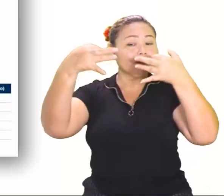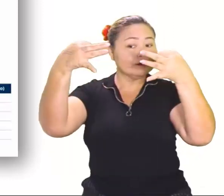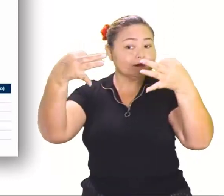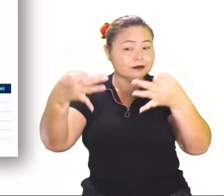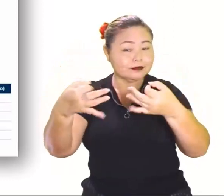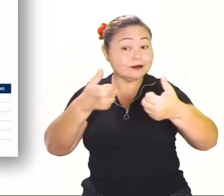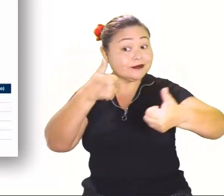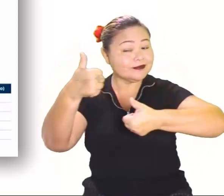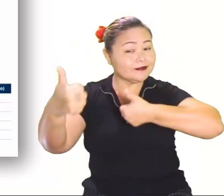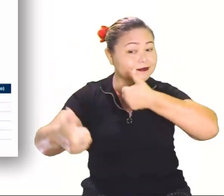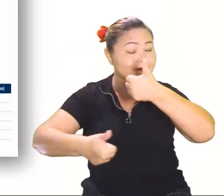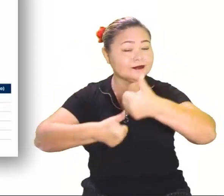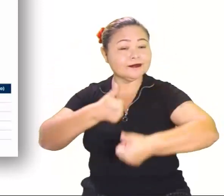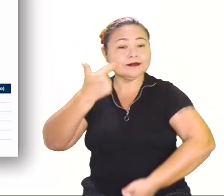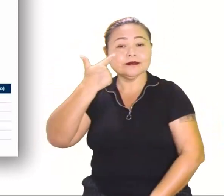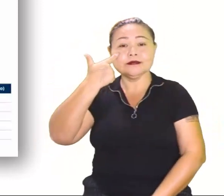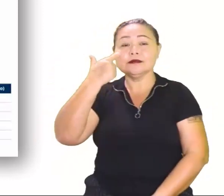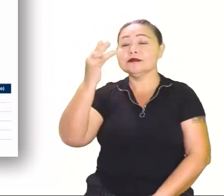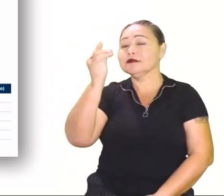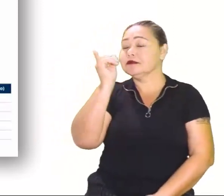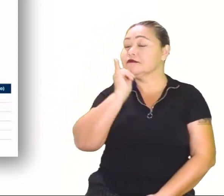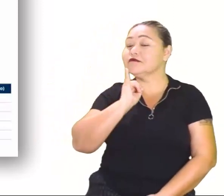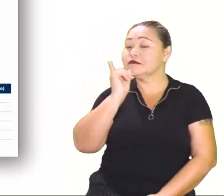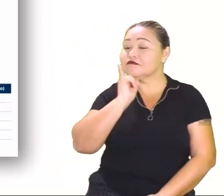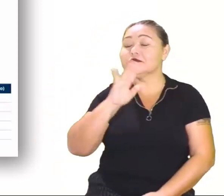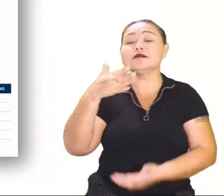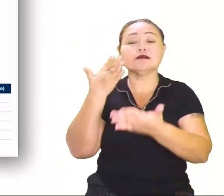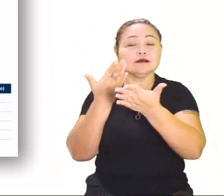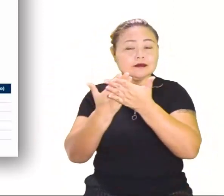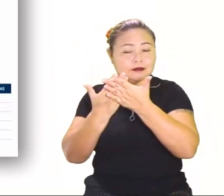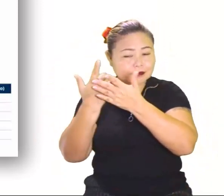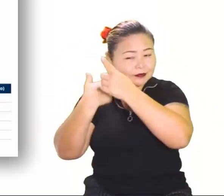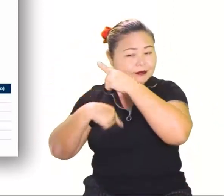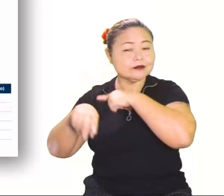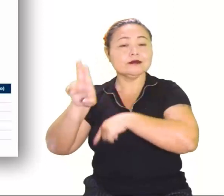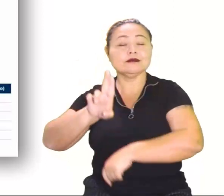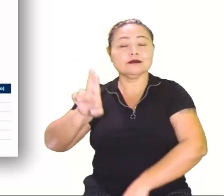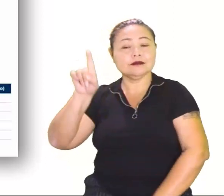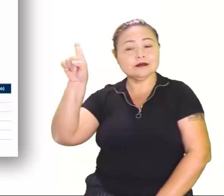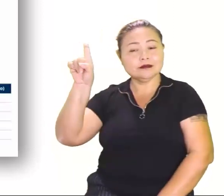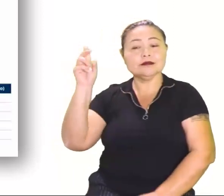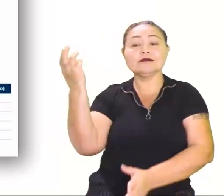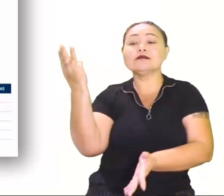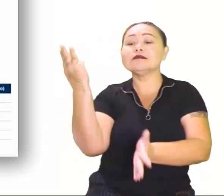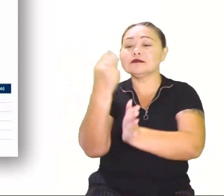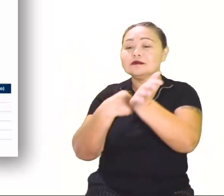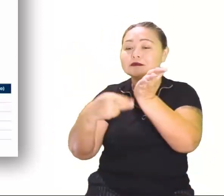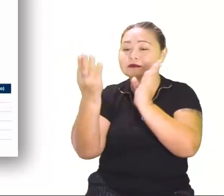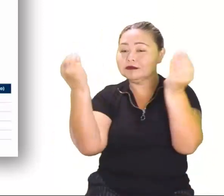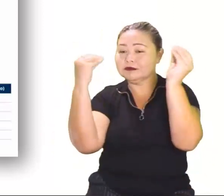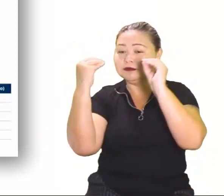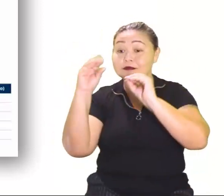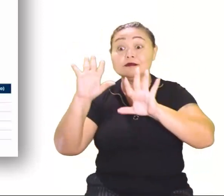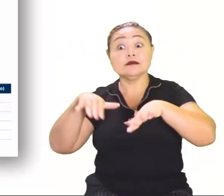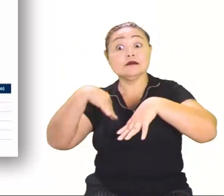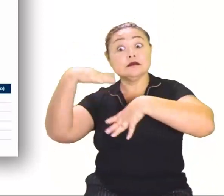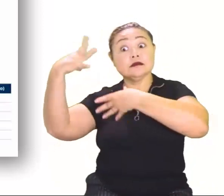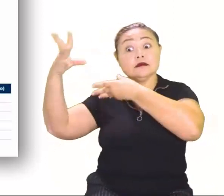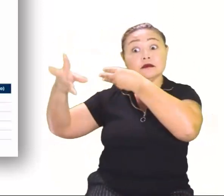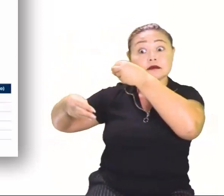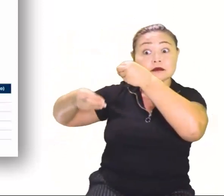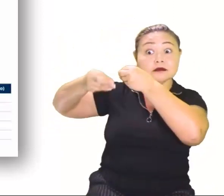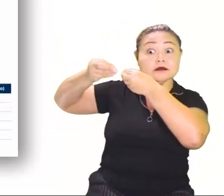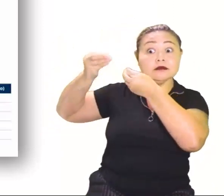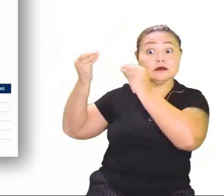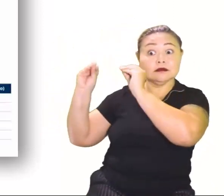Perfeito. Beleza, beleza. Aqui a gente viu exemplos, né? Na aula anterior a gente já usou esse nosso mapa mental. Claro que agora agregando